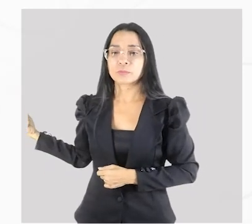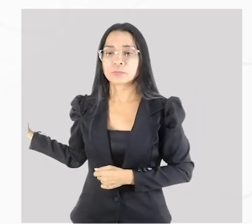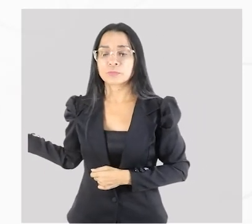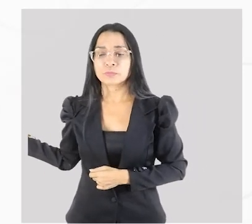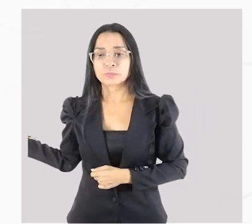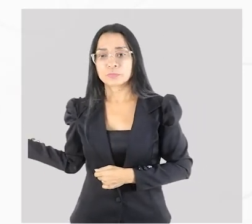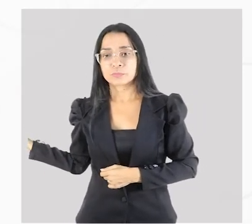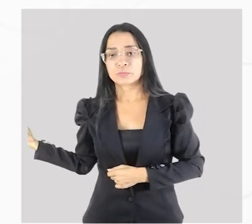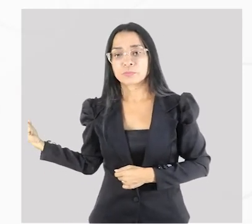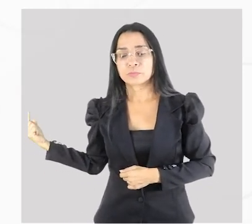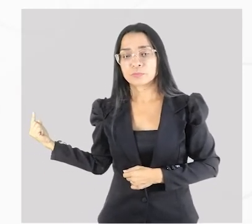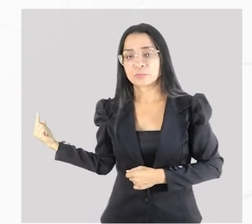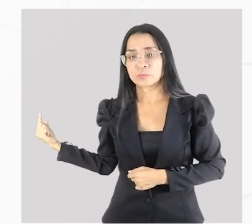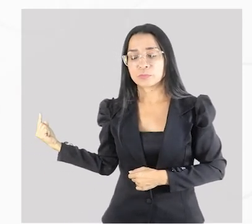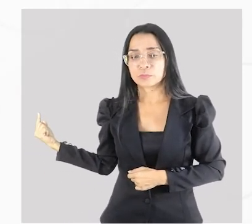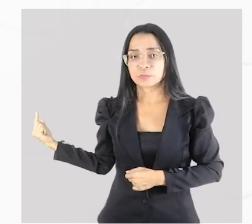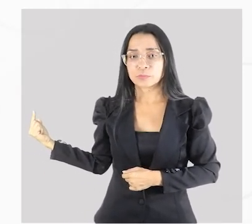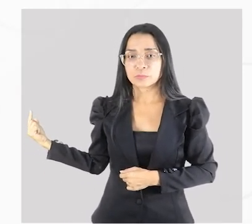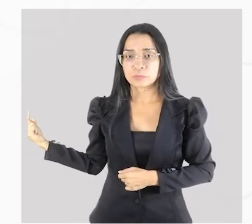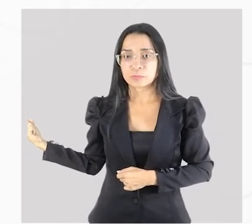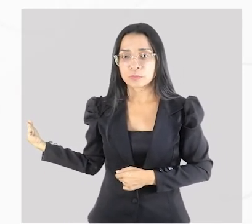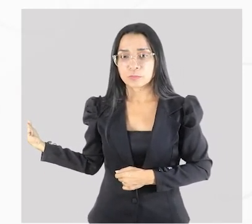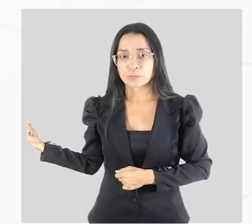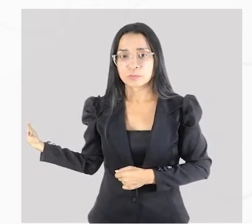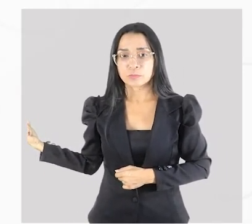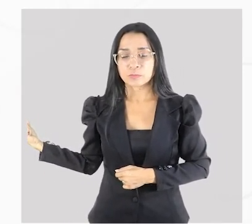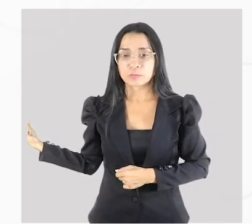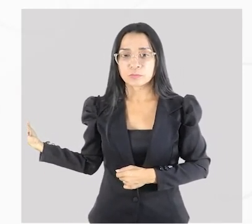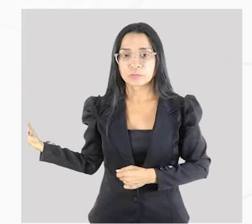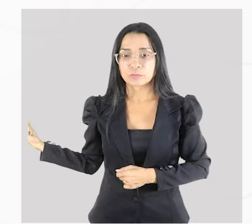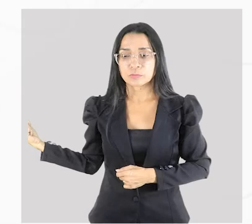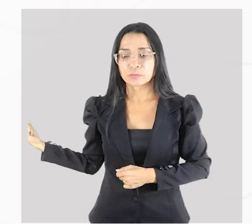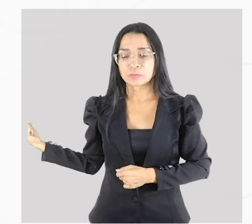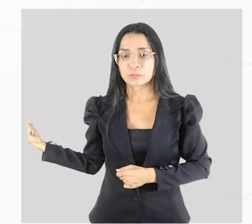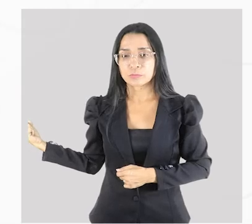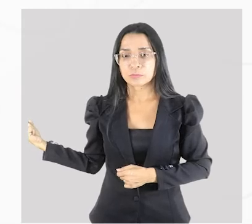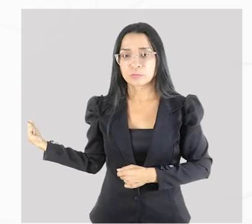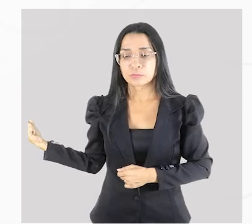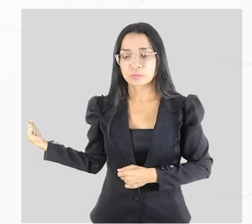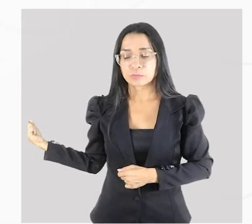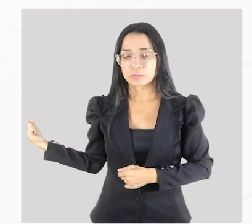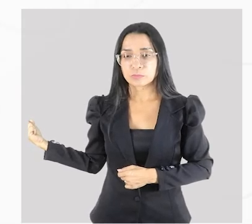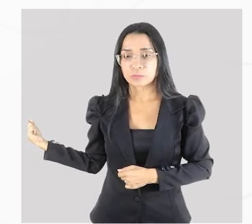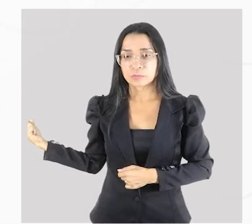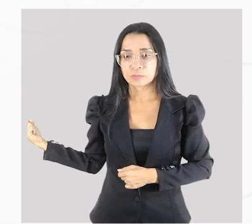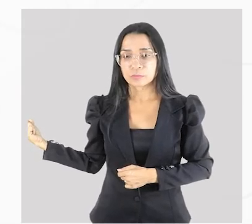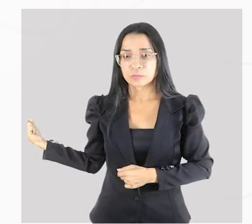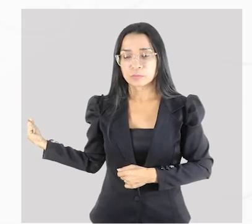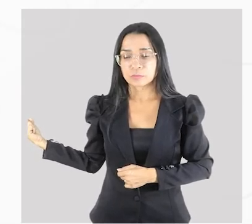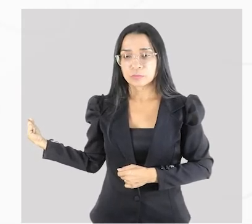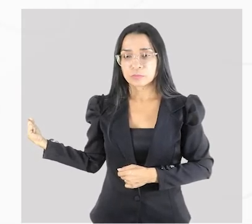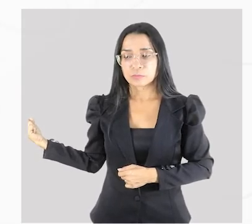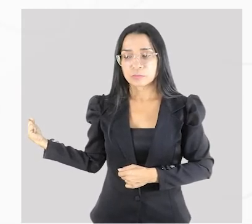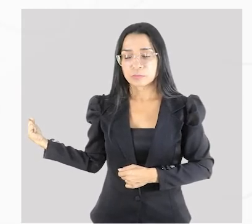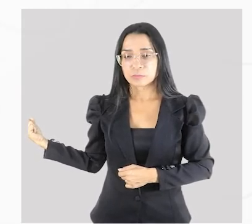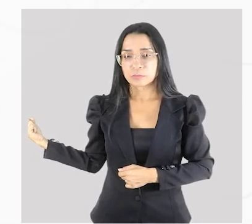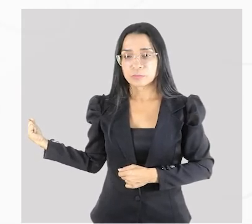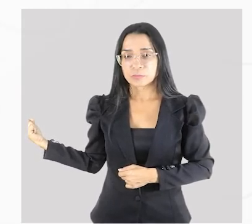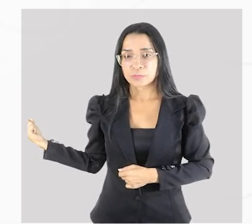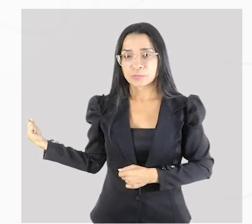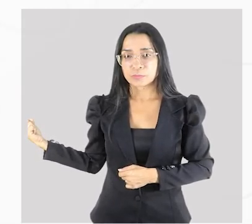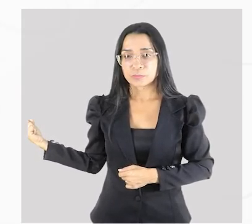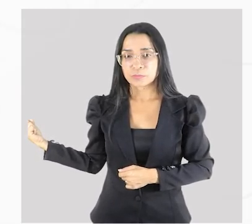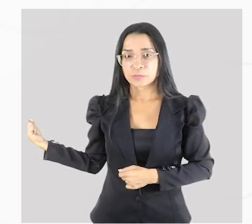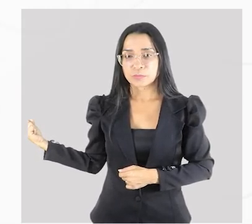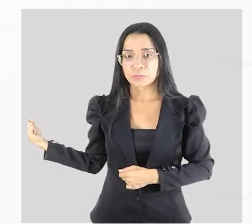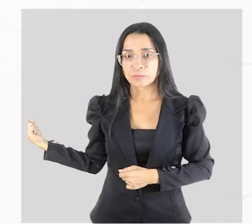compradores vindos da Flandres ou da Itália procuravam por toda a parte. Para satisfazê-los, as